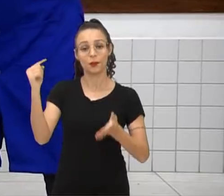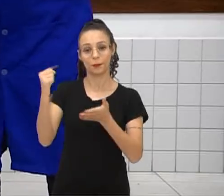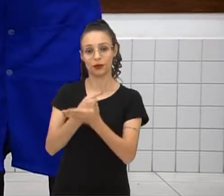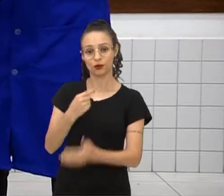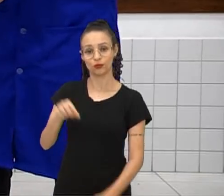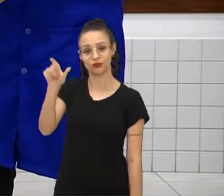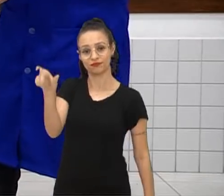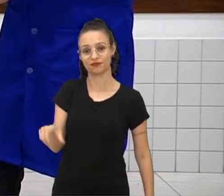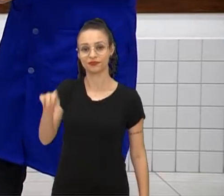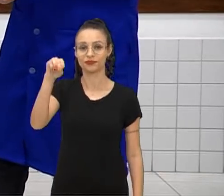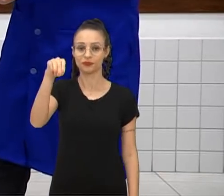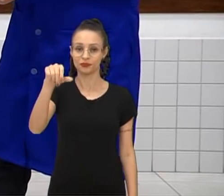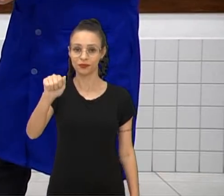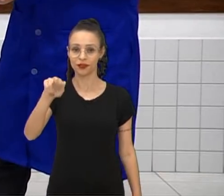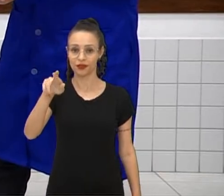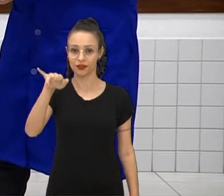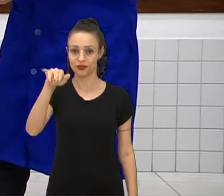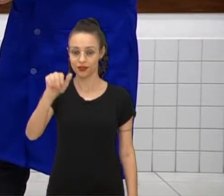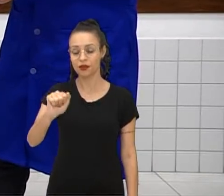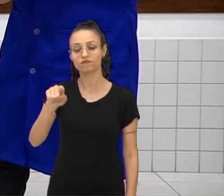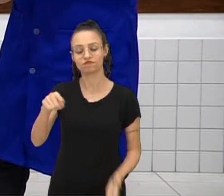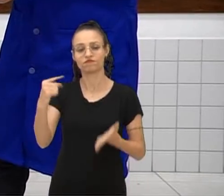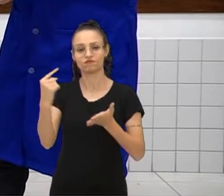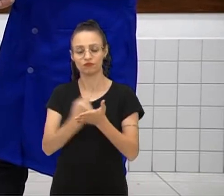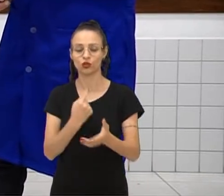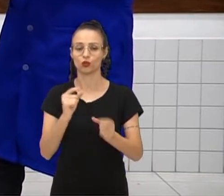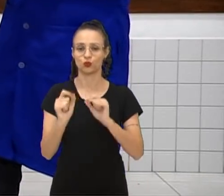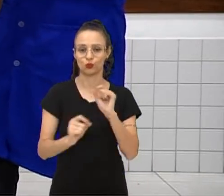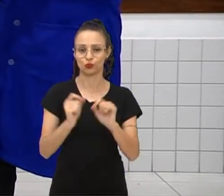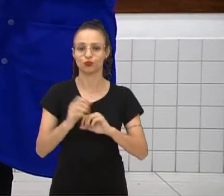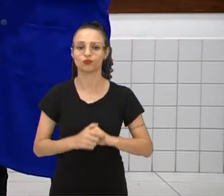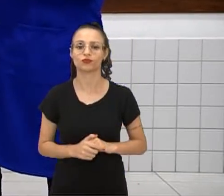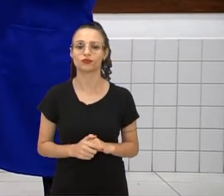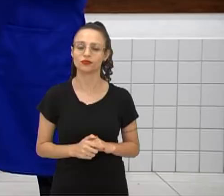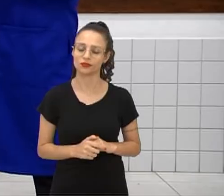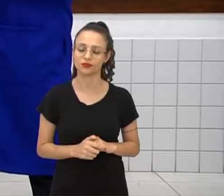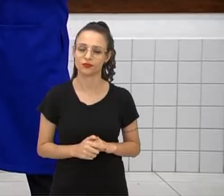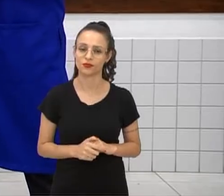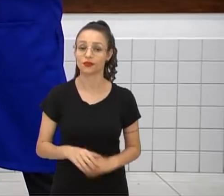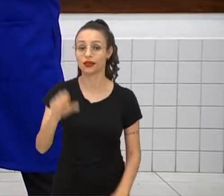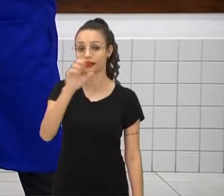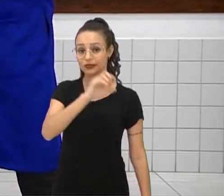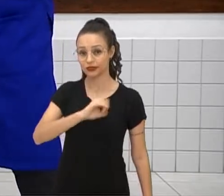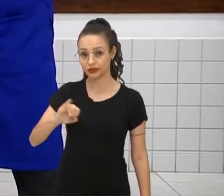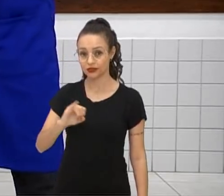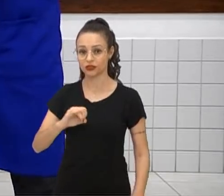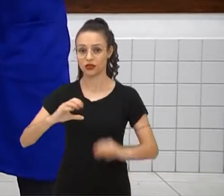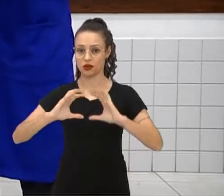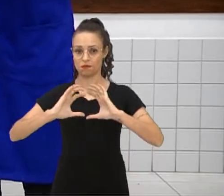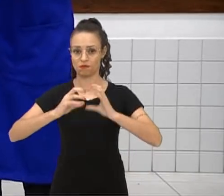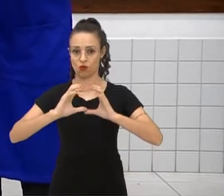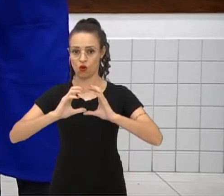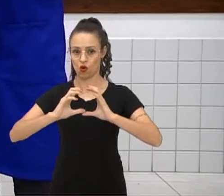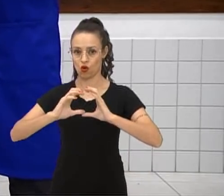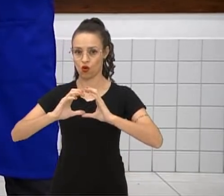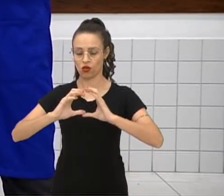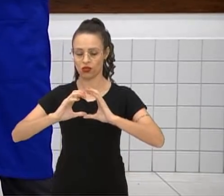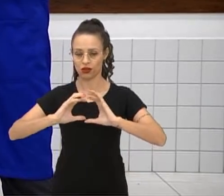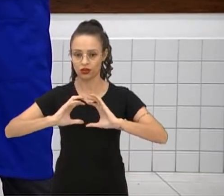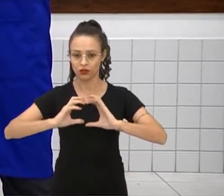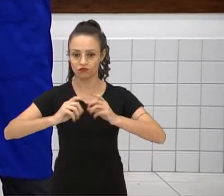da Maria, que ela pergunta assim: se a bola bate num pino